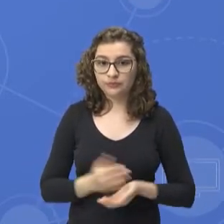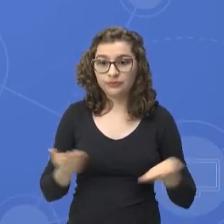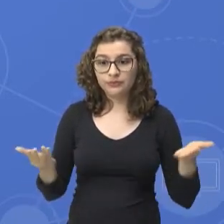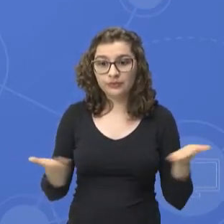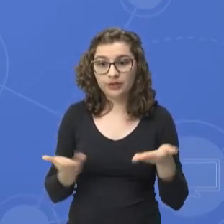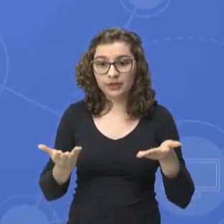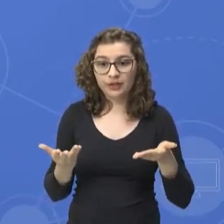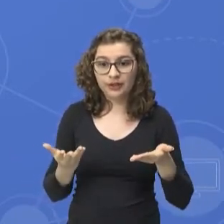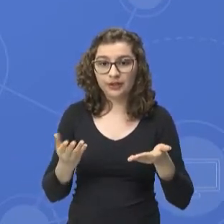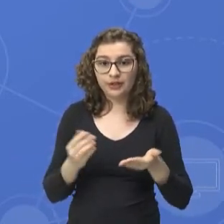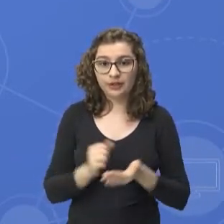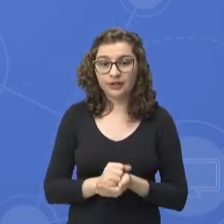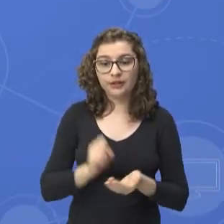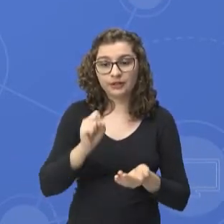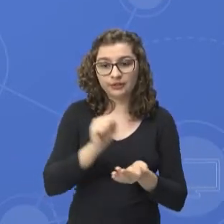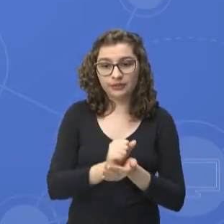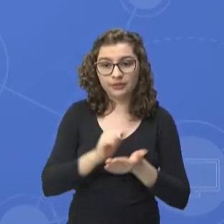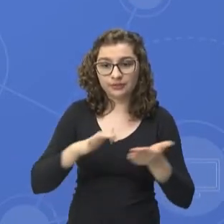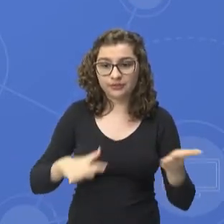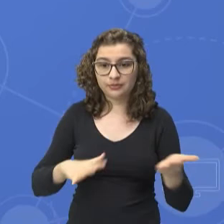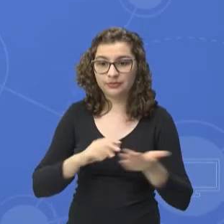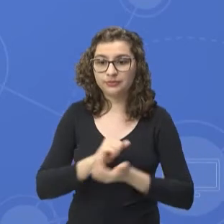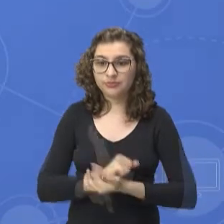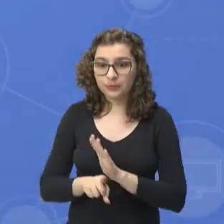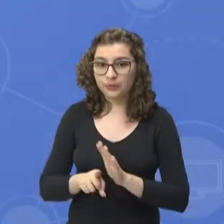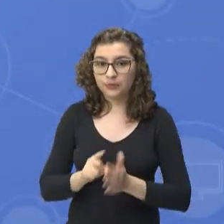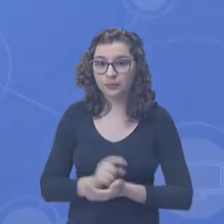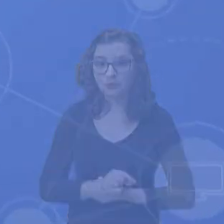para a nossa dinâmica local interativa.